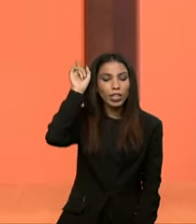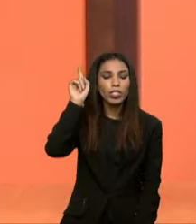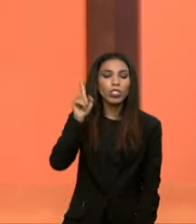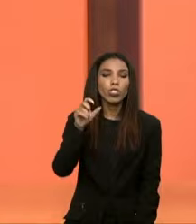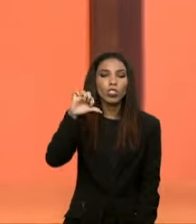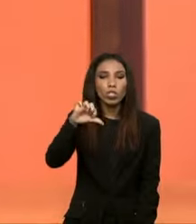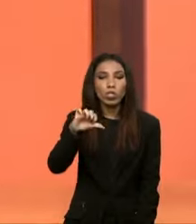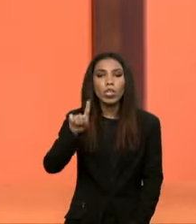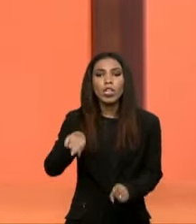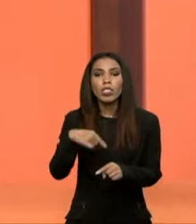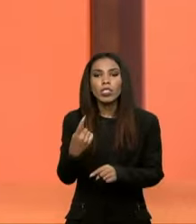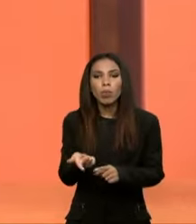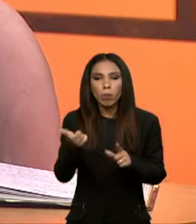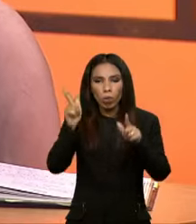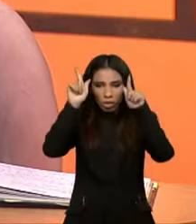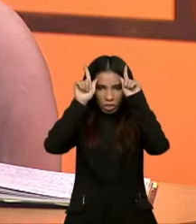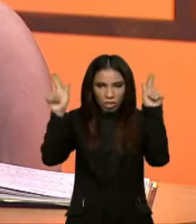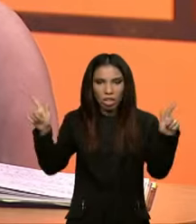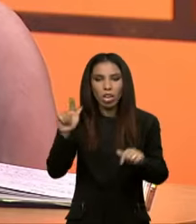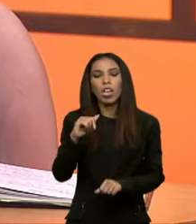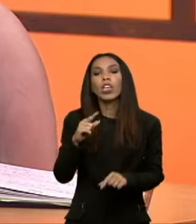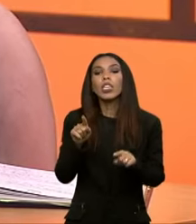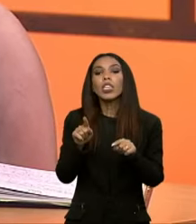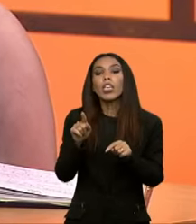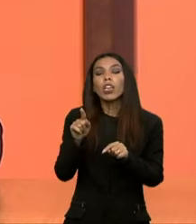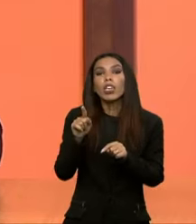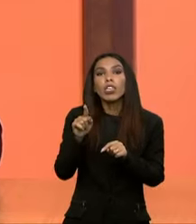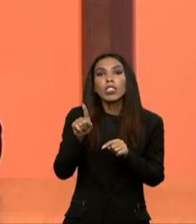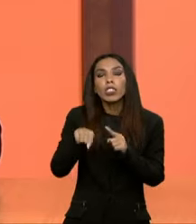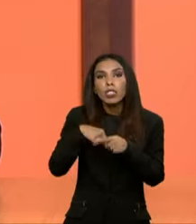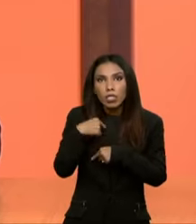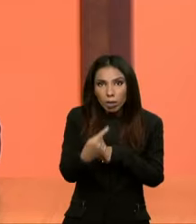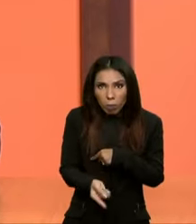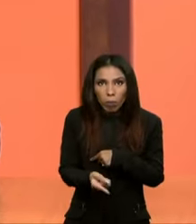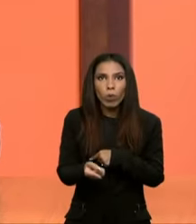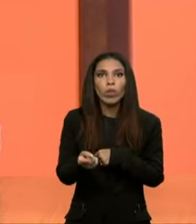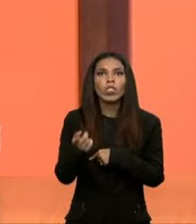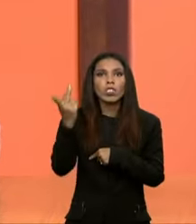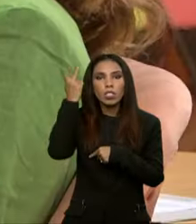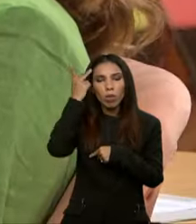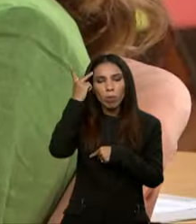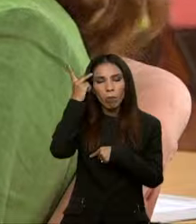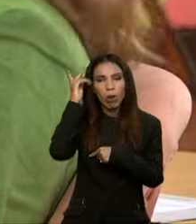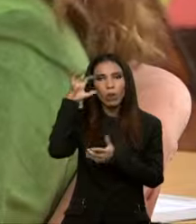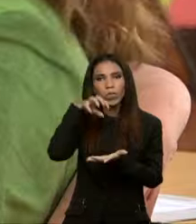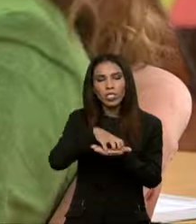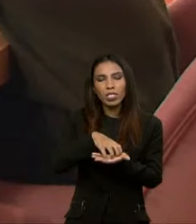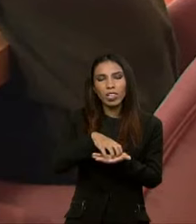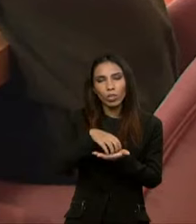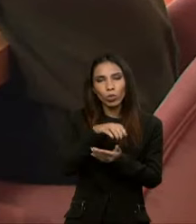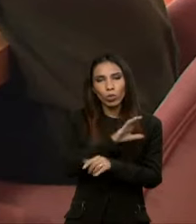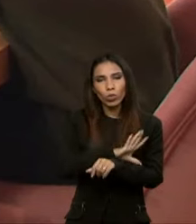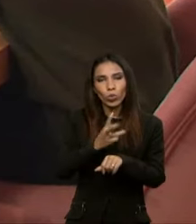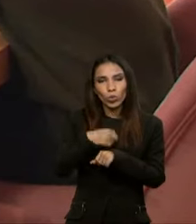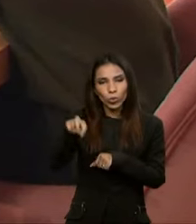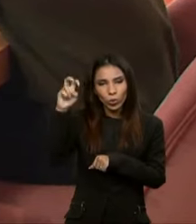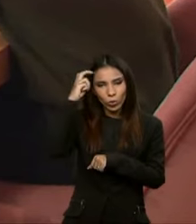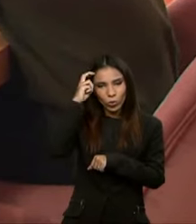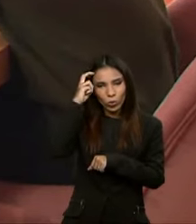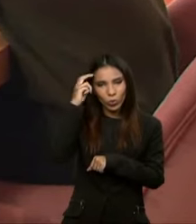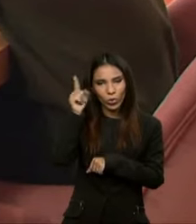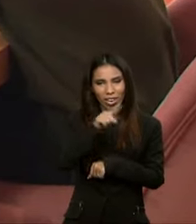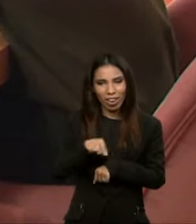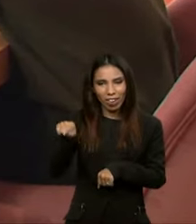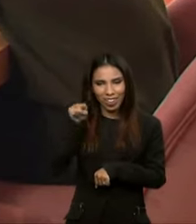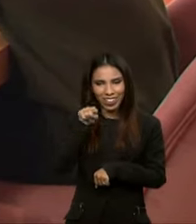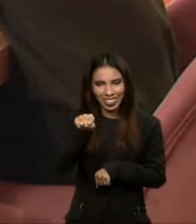tem Guarulhos, e depois São Paulo de novo, Centro Cultural Itaú. Cara, o Blue Note tá lindo, né? Não, eu tô louca pra ver, imagina, fui ver o show